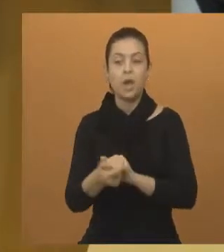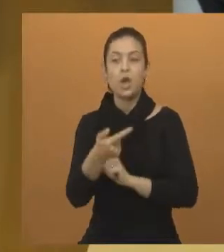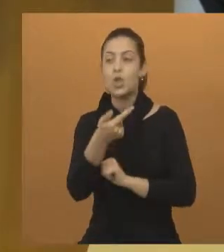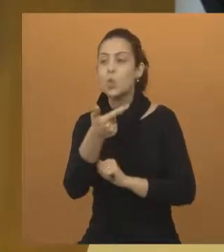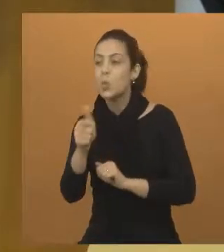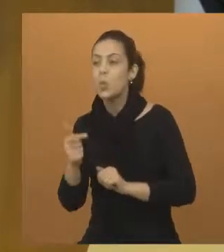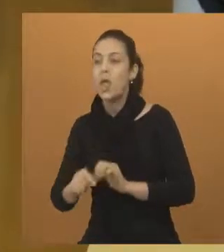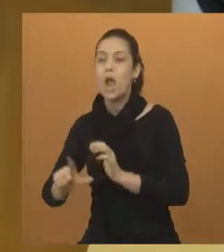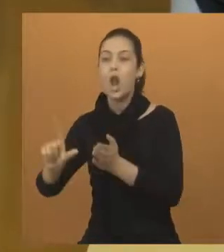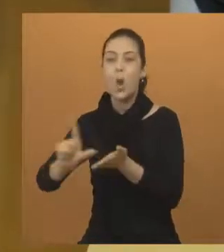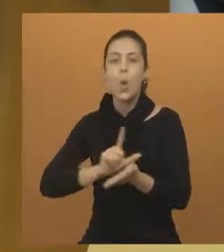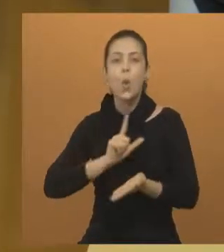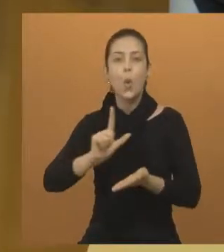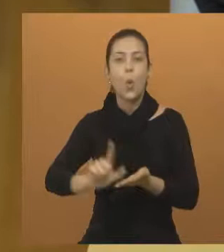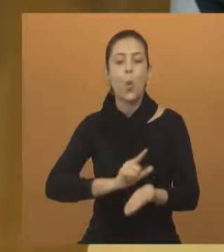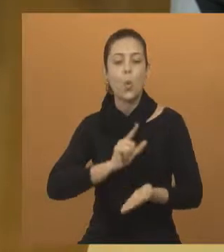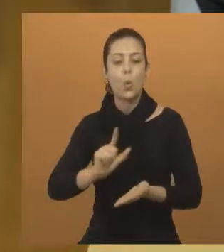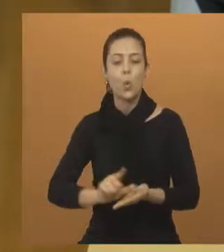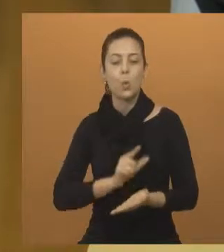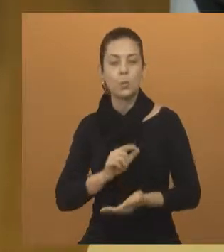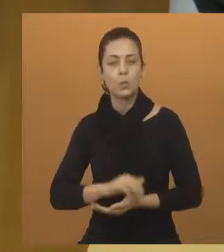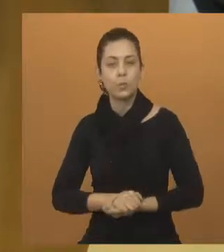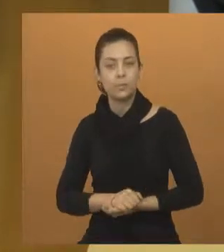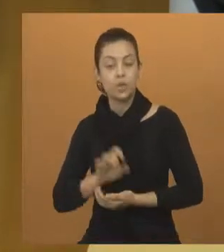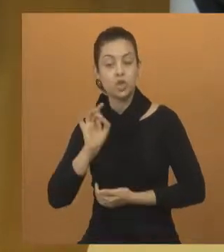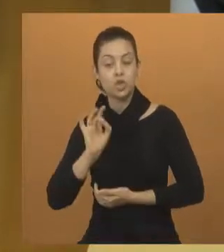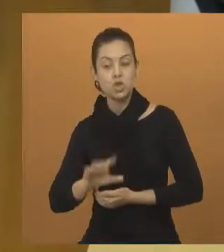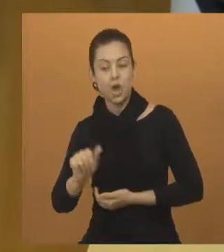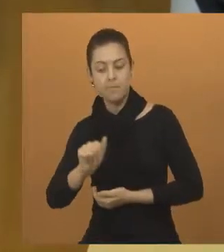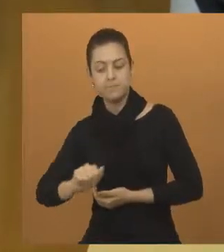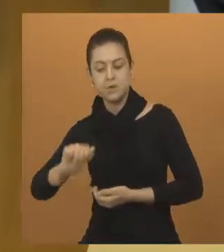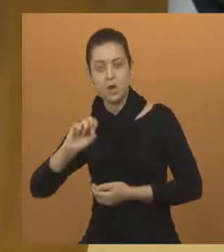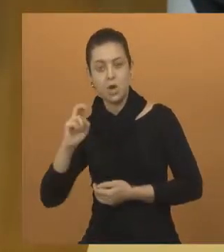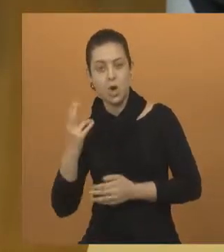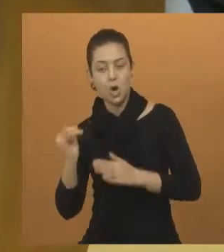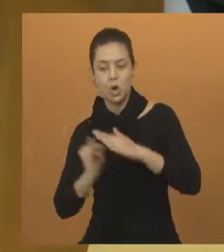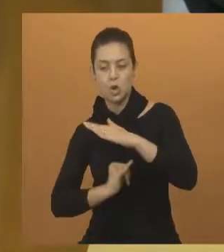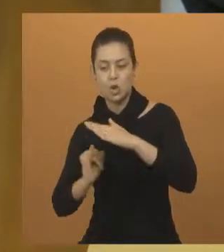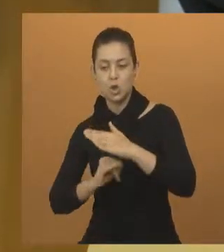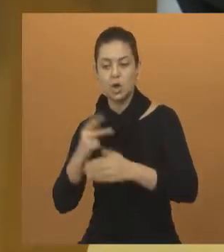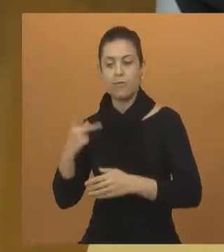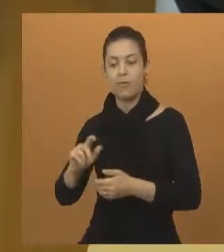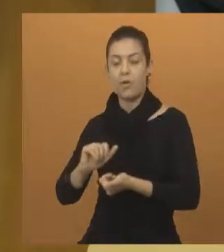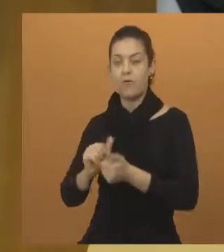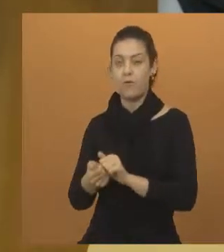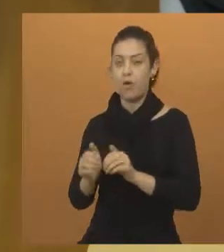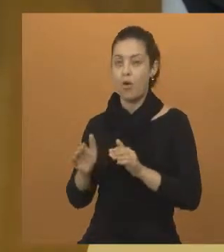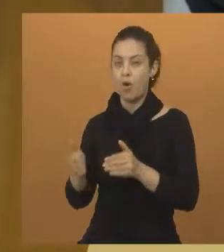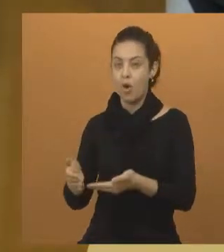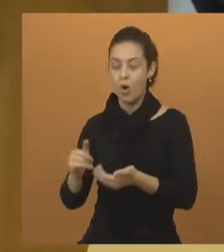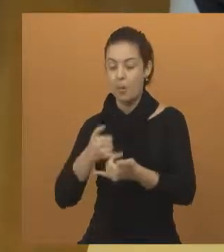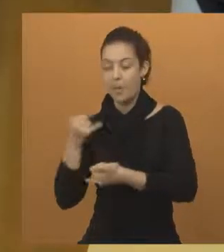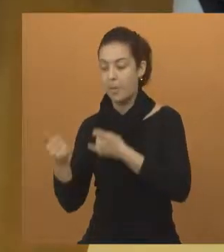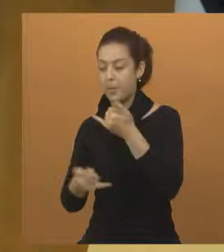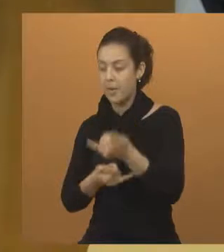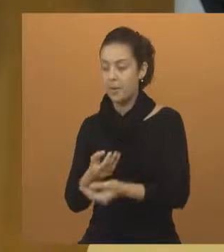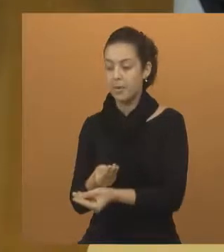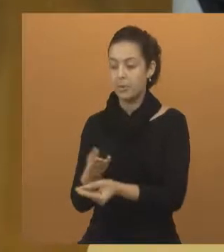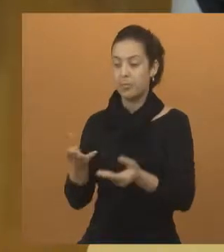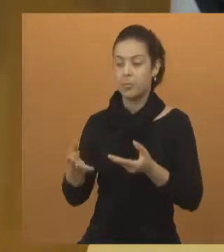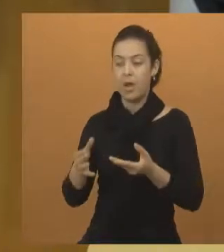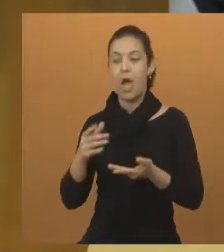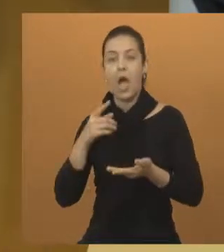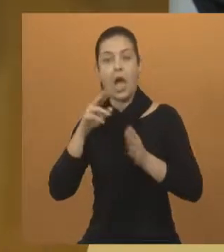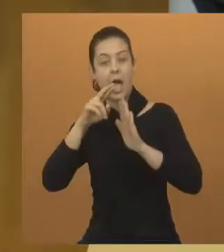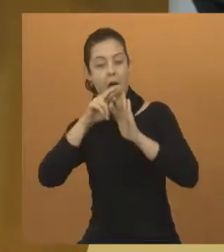lucrativos. Ressalta-se que somente as entidades e associações recreativas e desportivas que atenderem aos